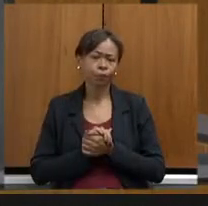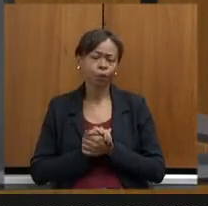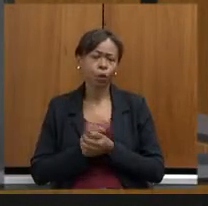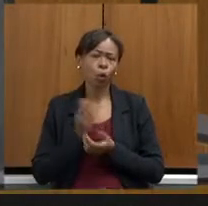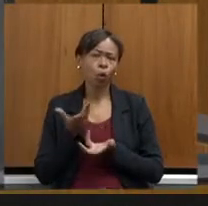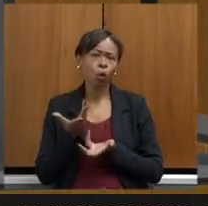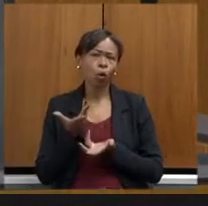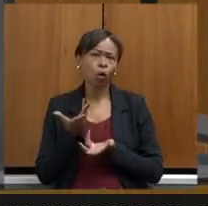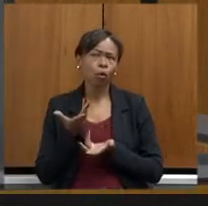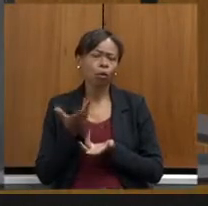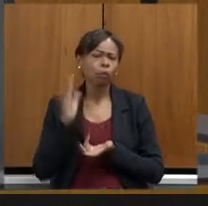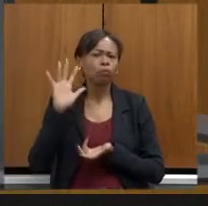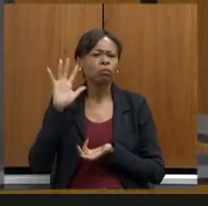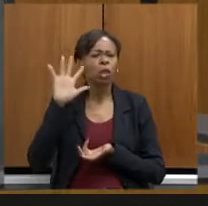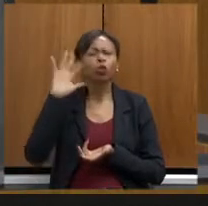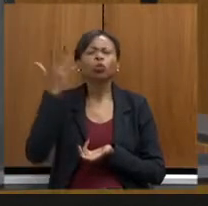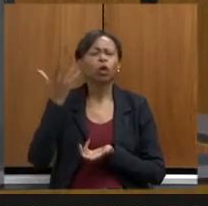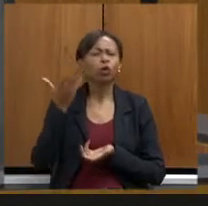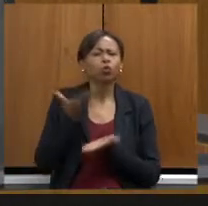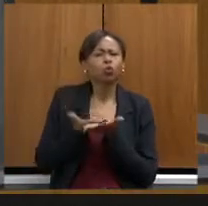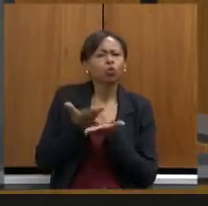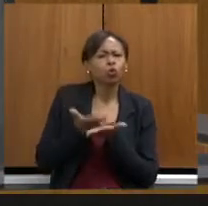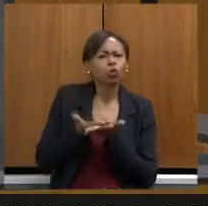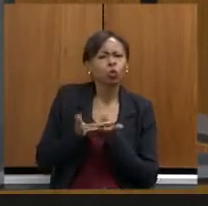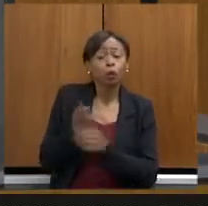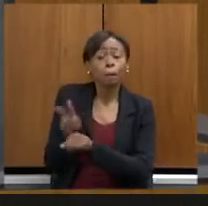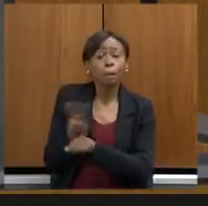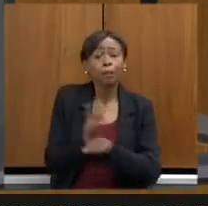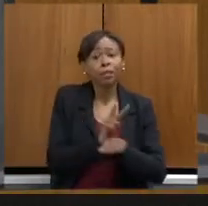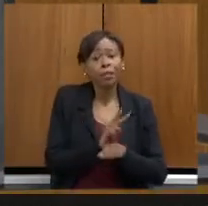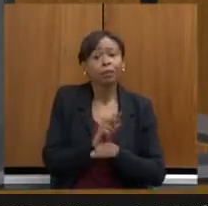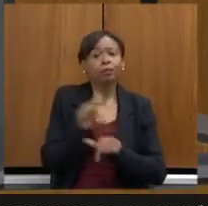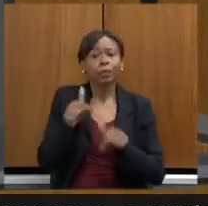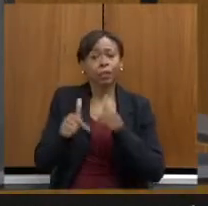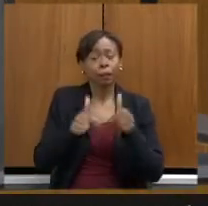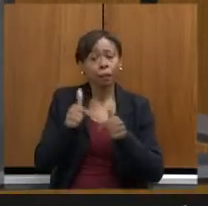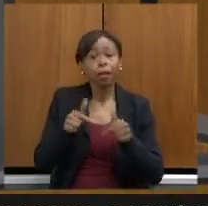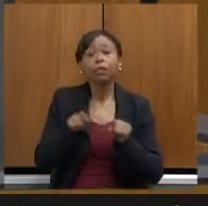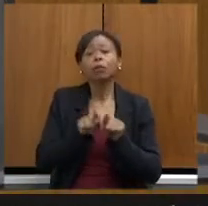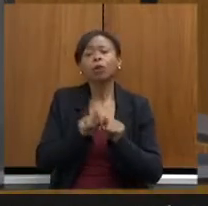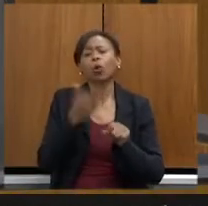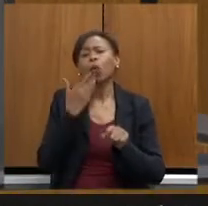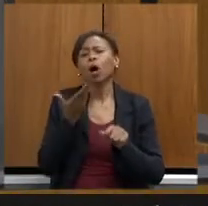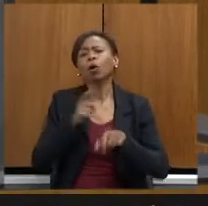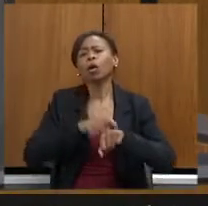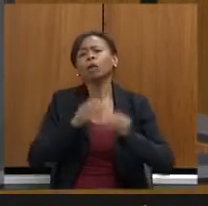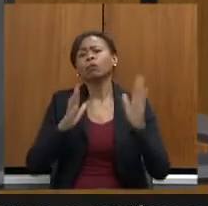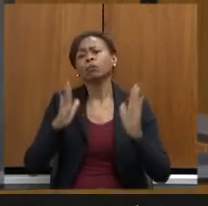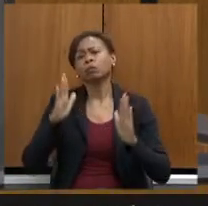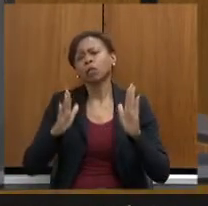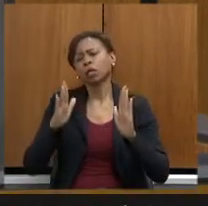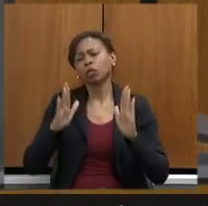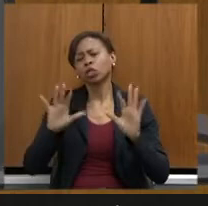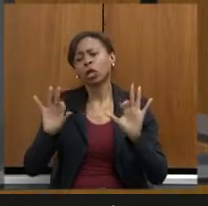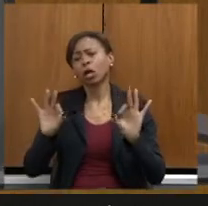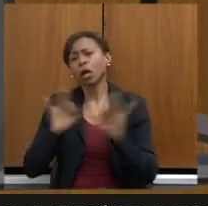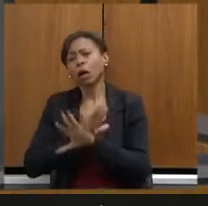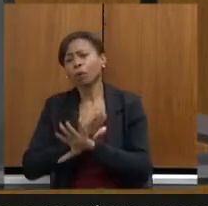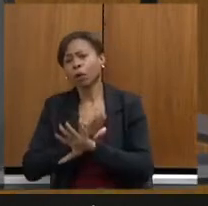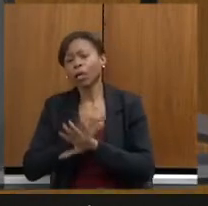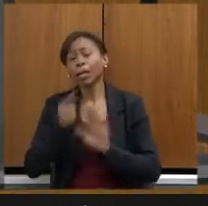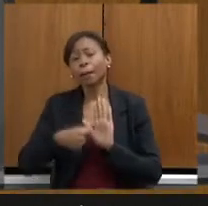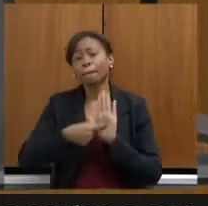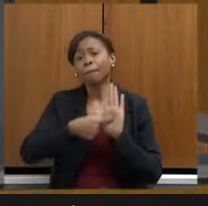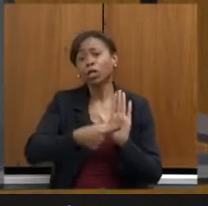de estudos necessários ao monitoramento das condições de trabalho e qual o prazo de conclusão e apresentação de Diagnóstico